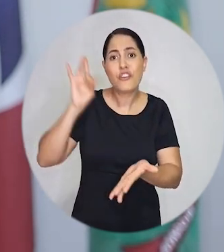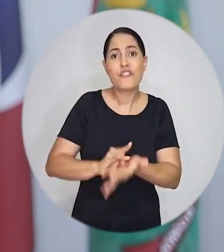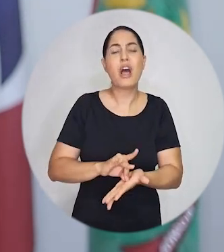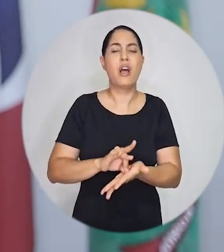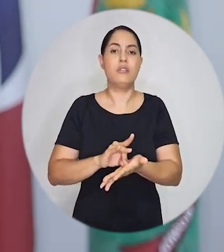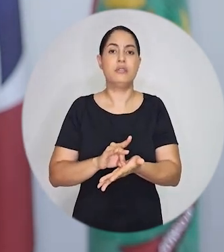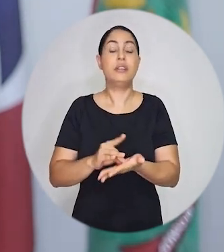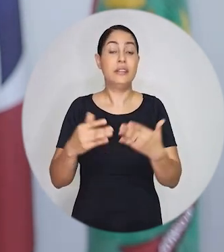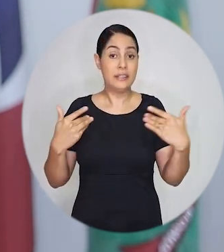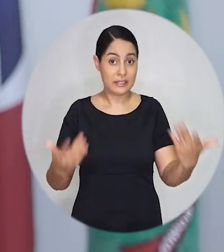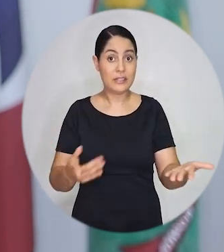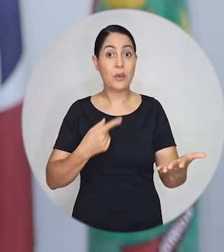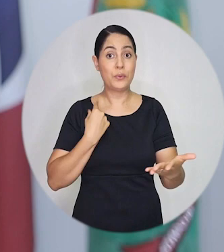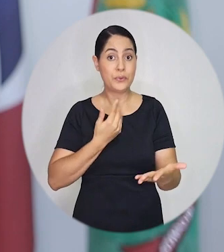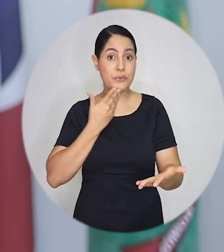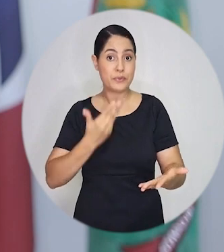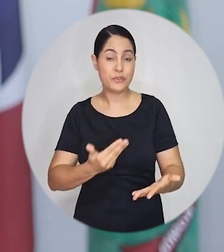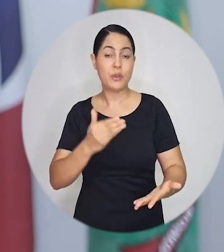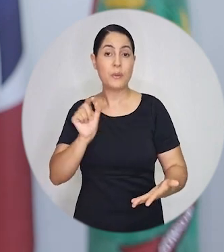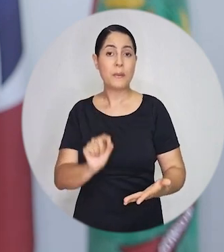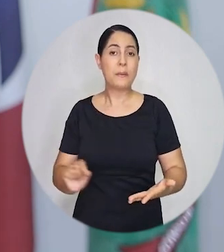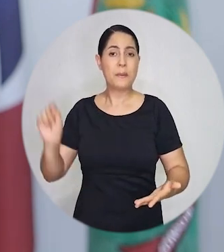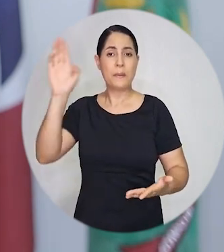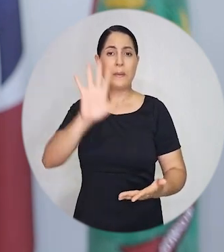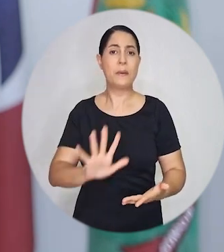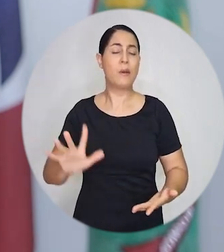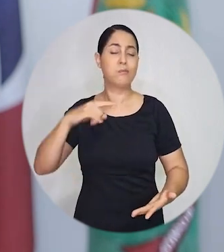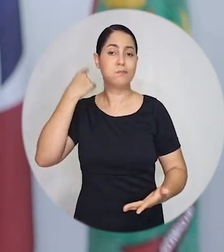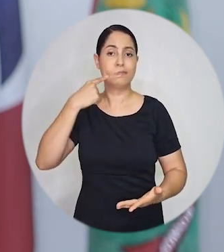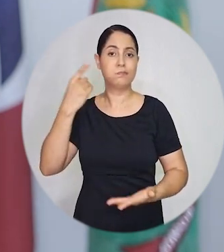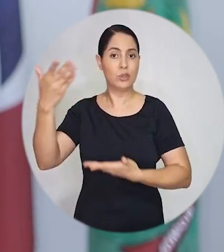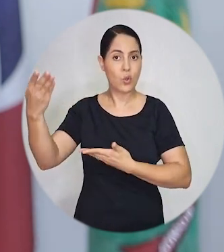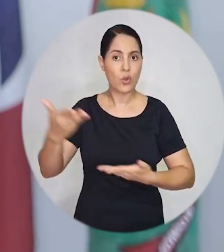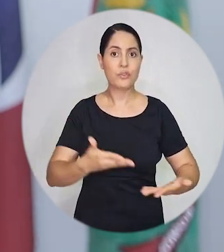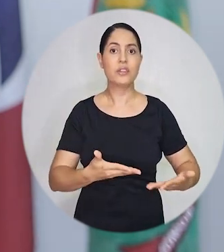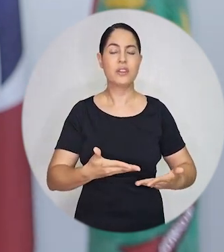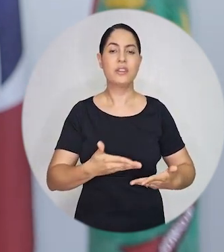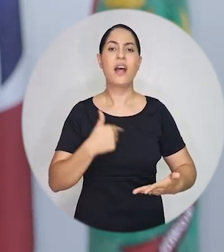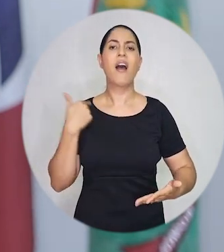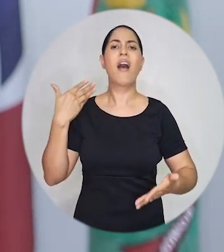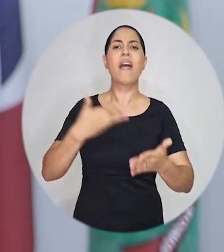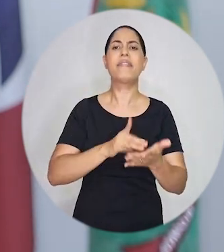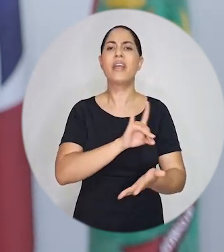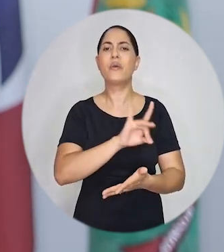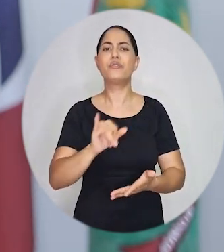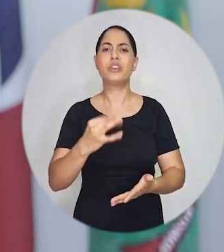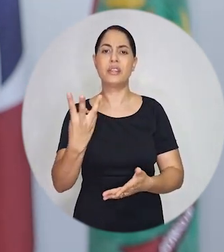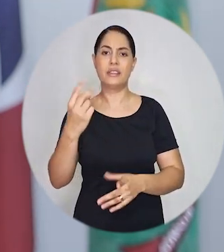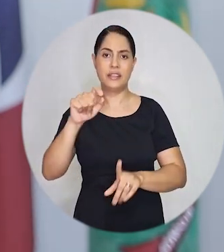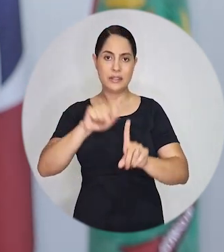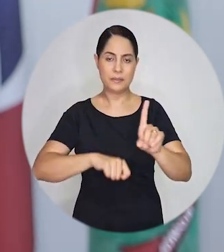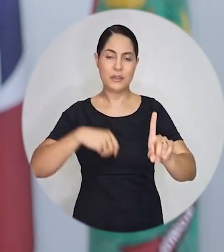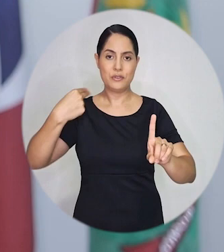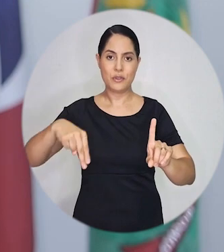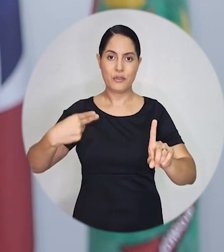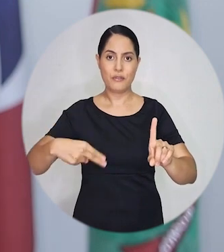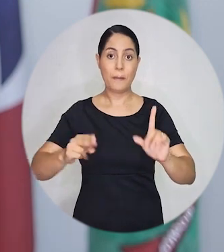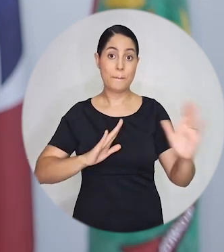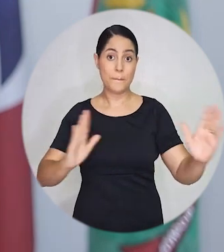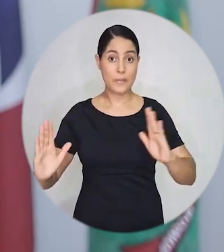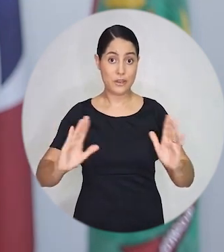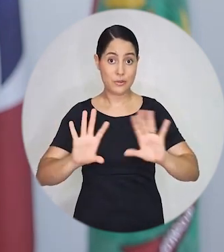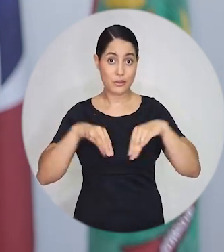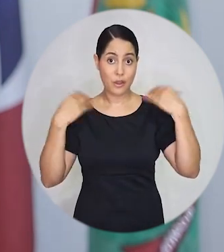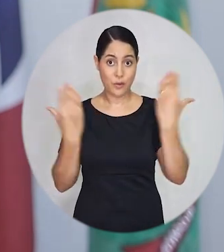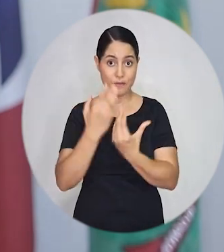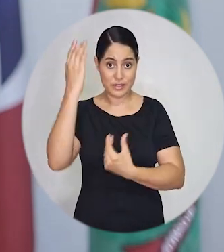cada vez mais a realidade da advocacia, nós convidamos os advogados e advogadas brasileiros para, até o dia 30 de novembro,